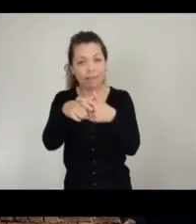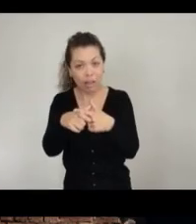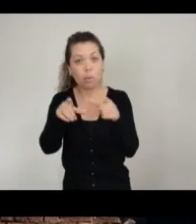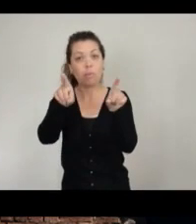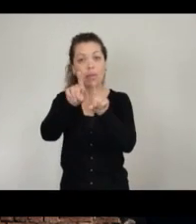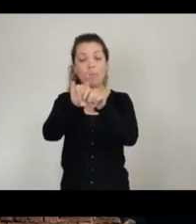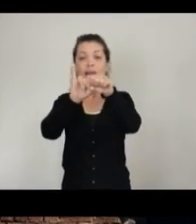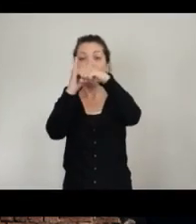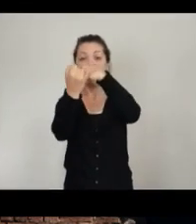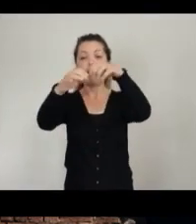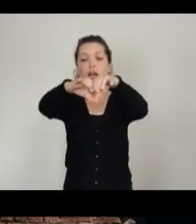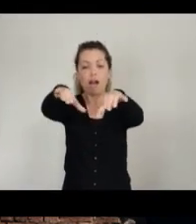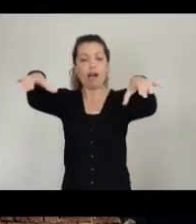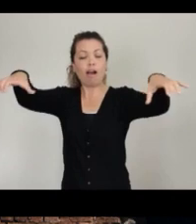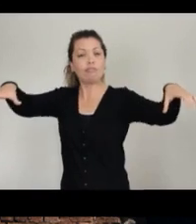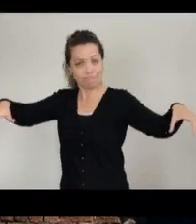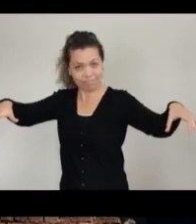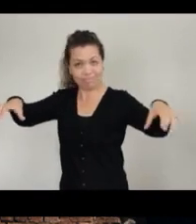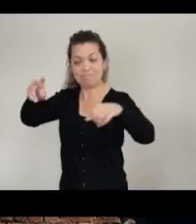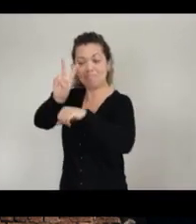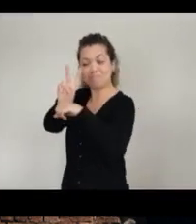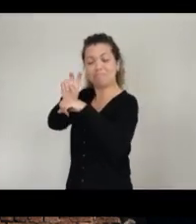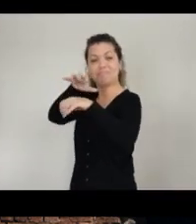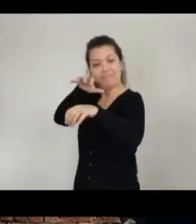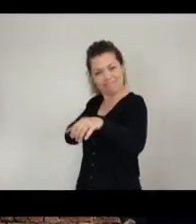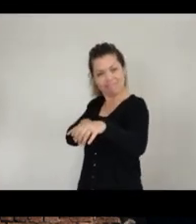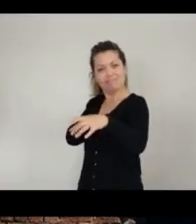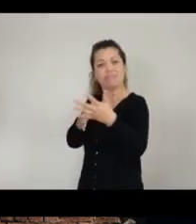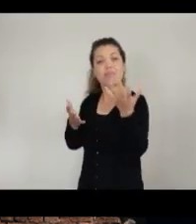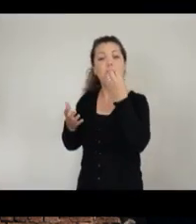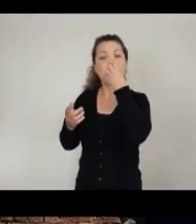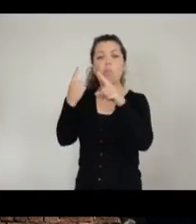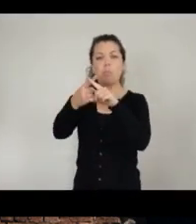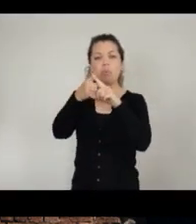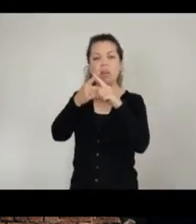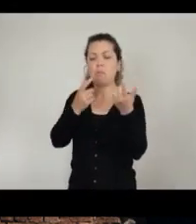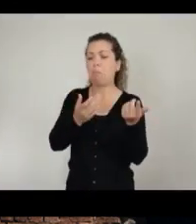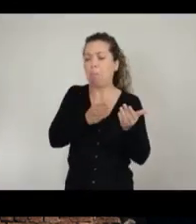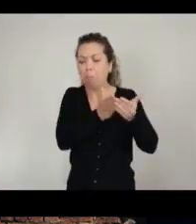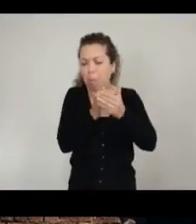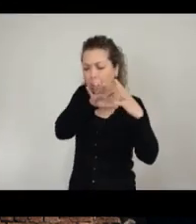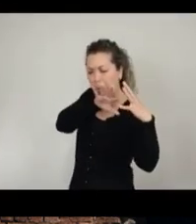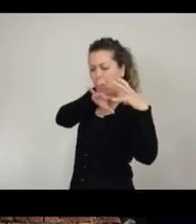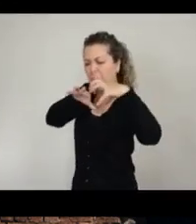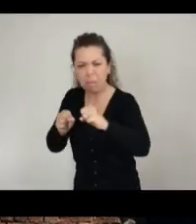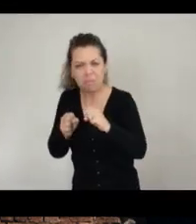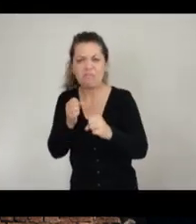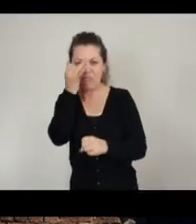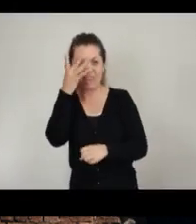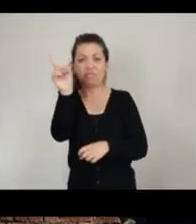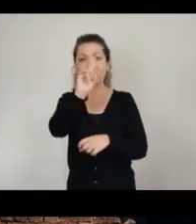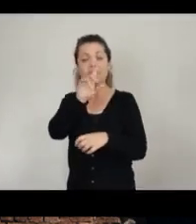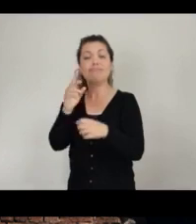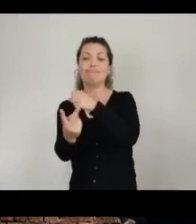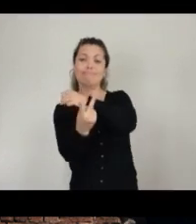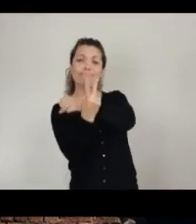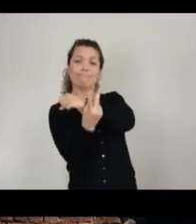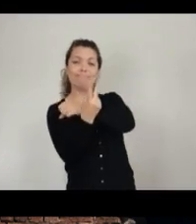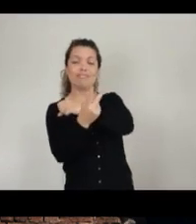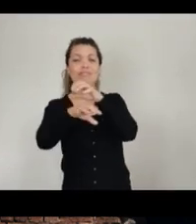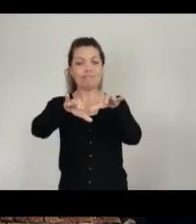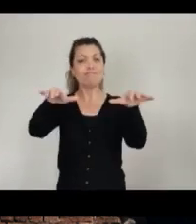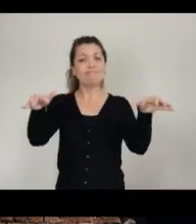de arroz cultivado e beneficiado em Iguape, que ele começou a pesar na economia do município de forma mais contundente. Nessa